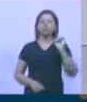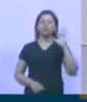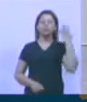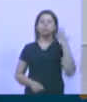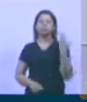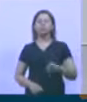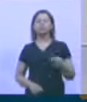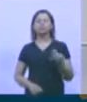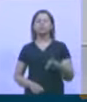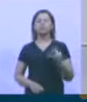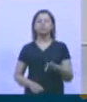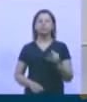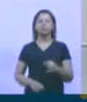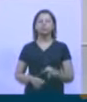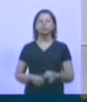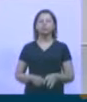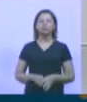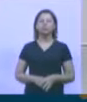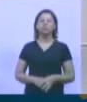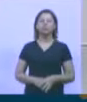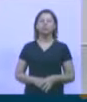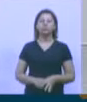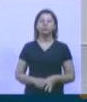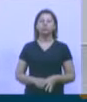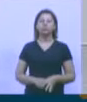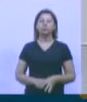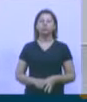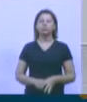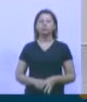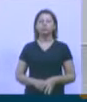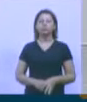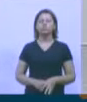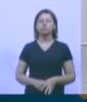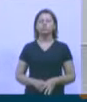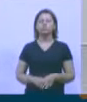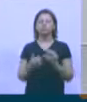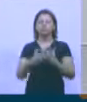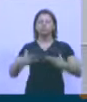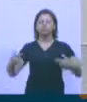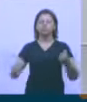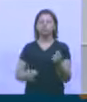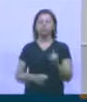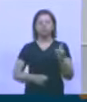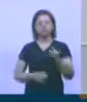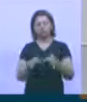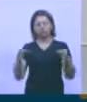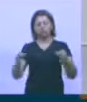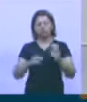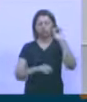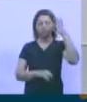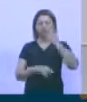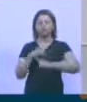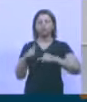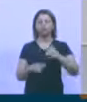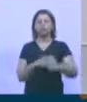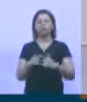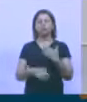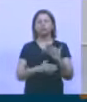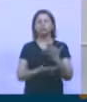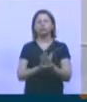feridas. And they don't just happen and get over. E essas coisas não simplesmente acontecem e depois tudo